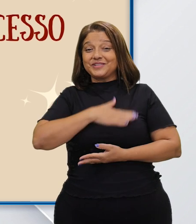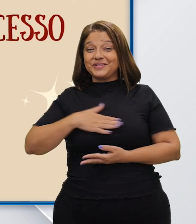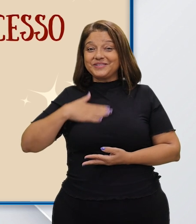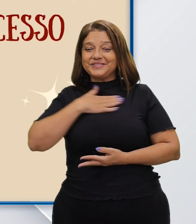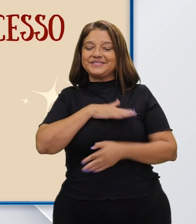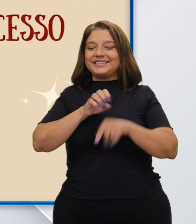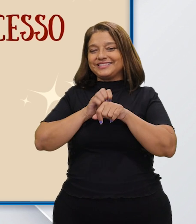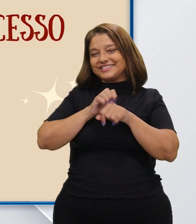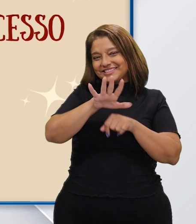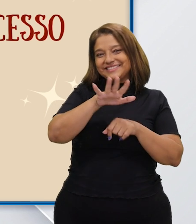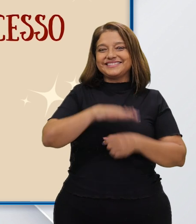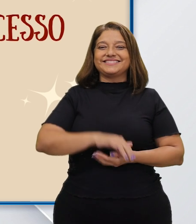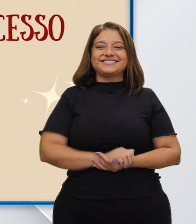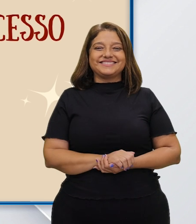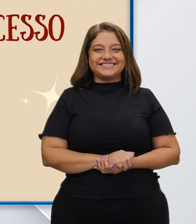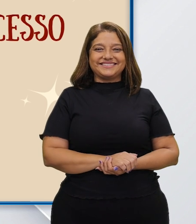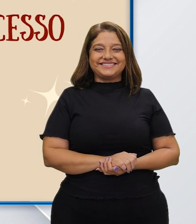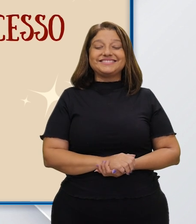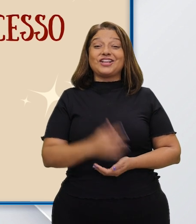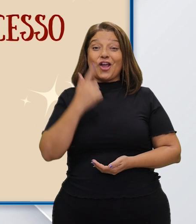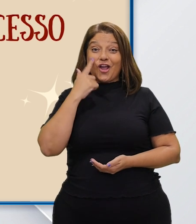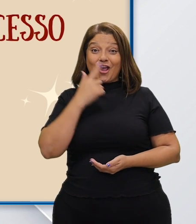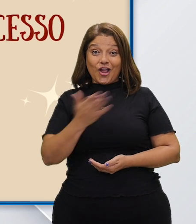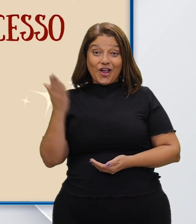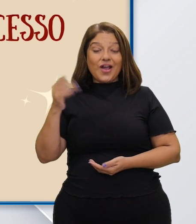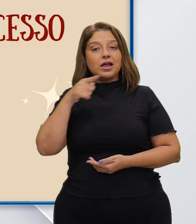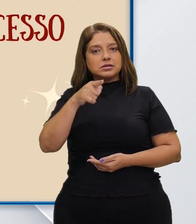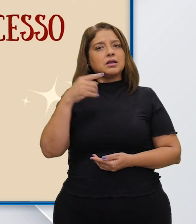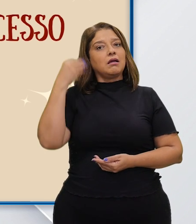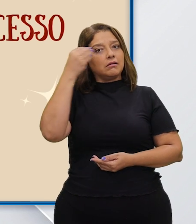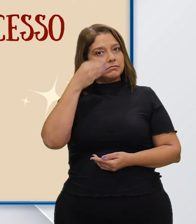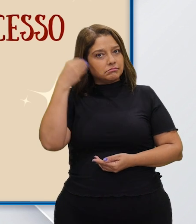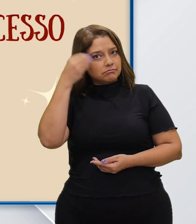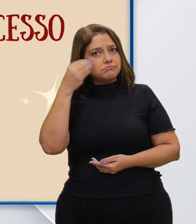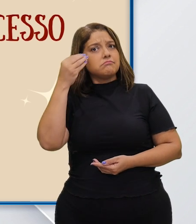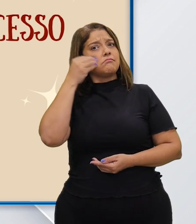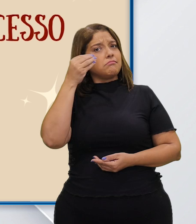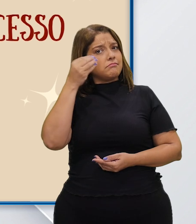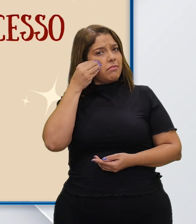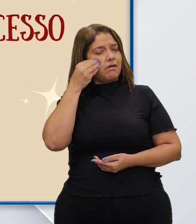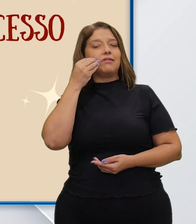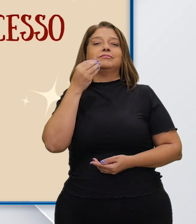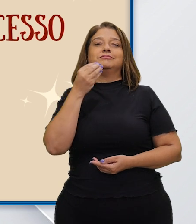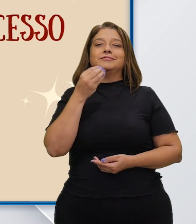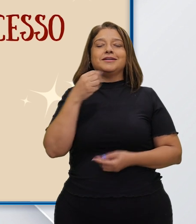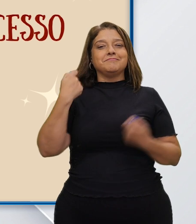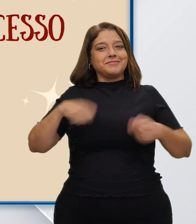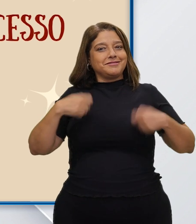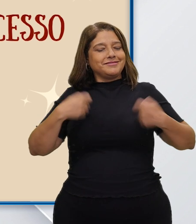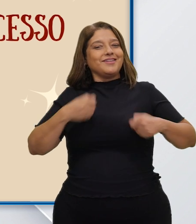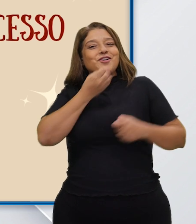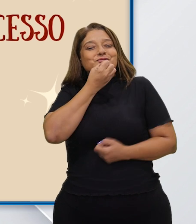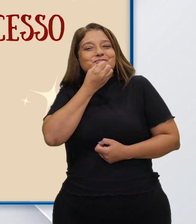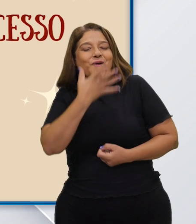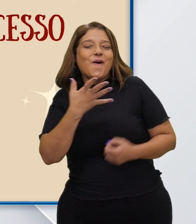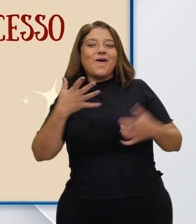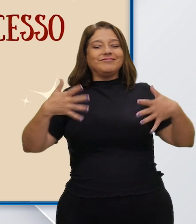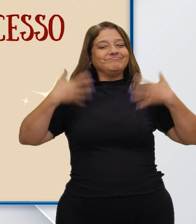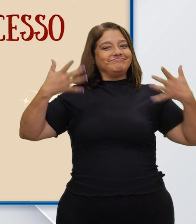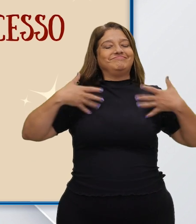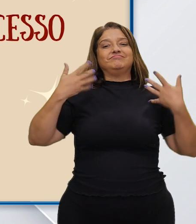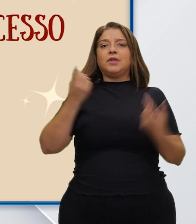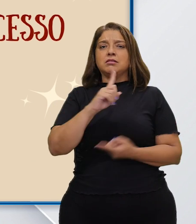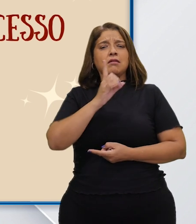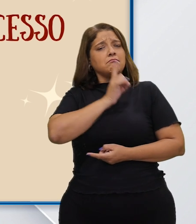dessas dicas. Olha, experimente e divirta-se. Não tenha medo, gente. Não tenha medo